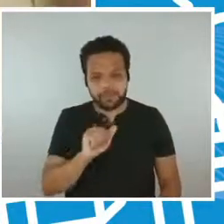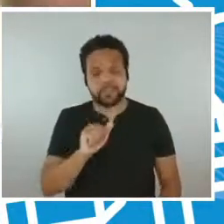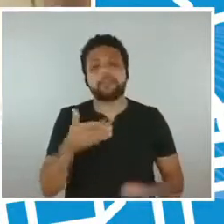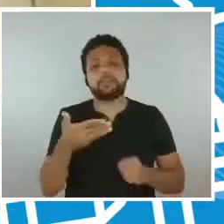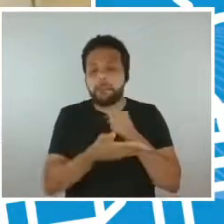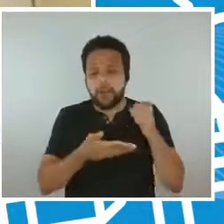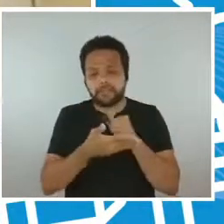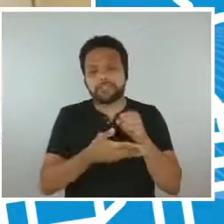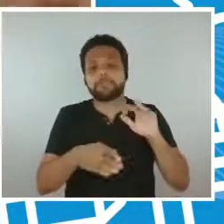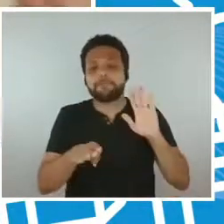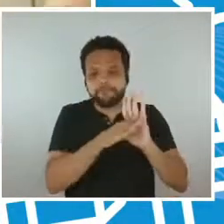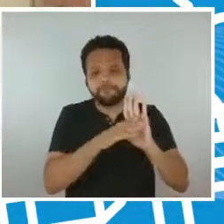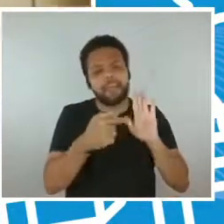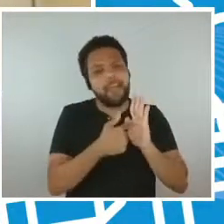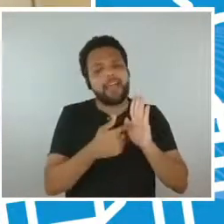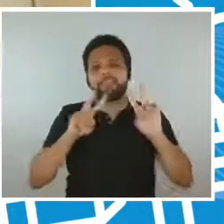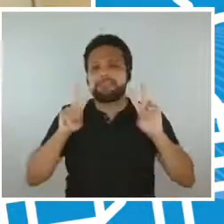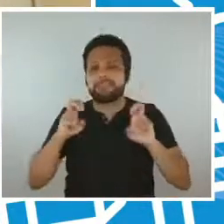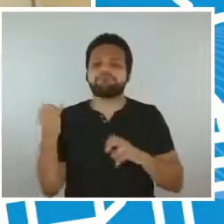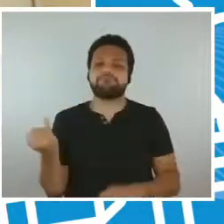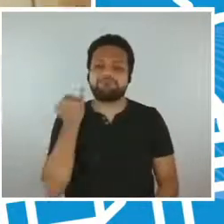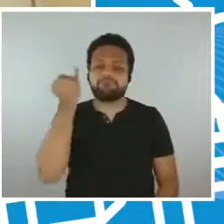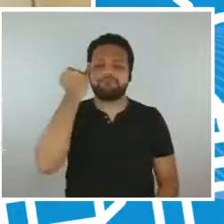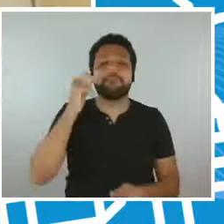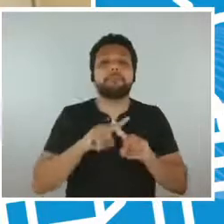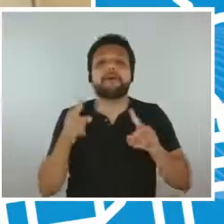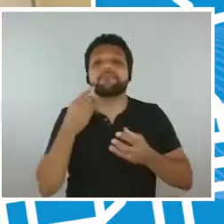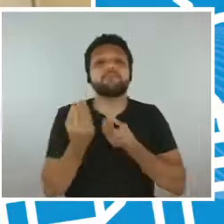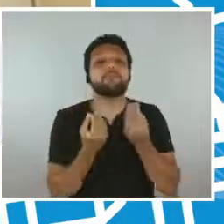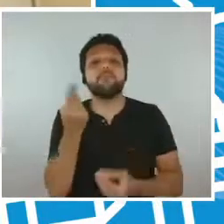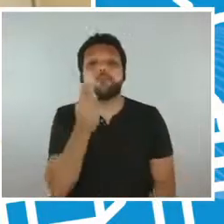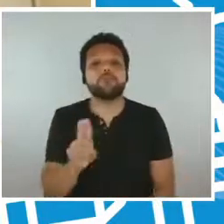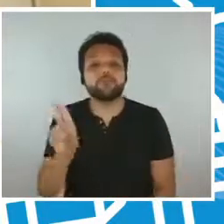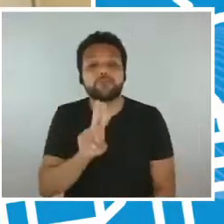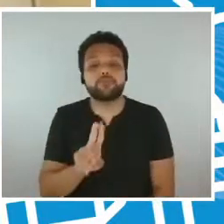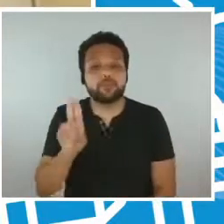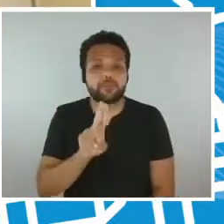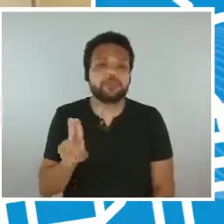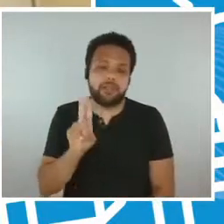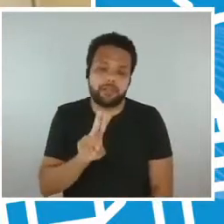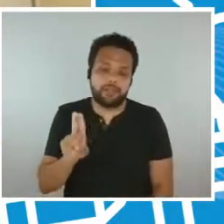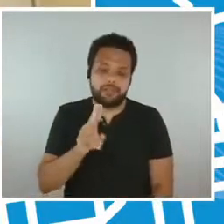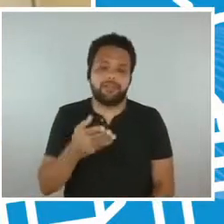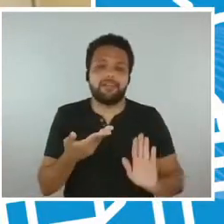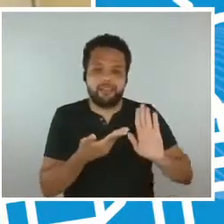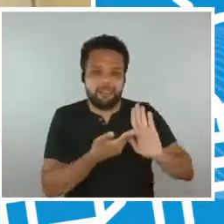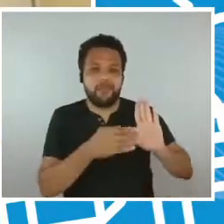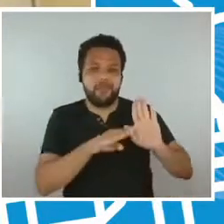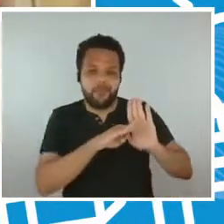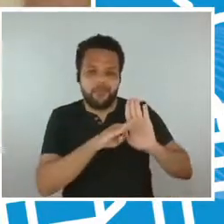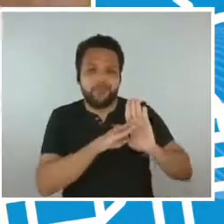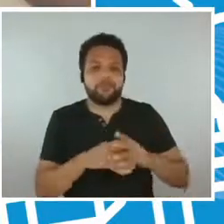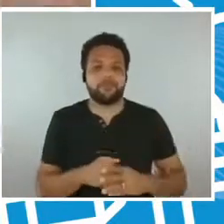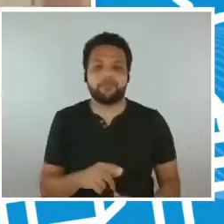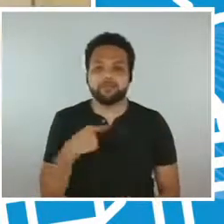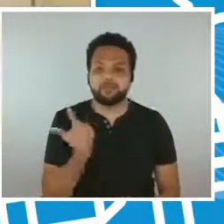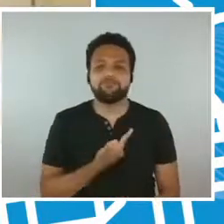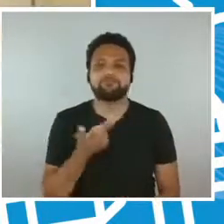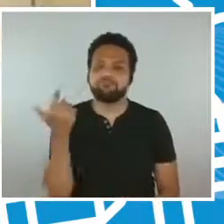respeito a esses temas curriculares, mas também ao uso deles, a certas habilidades associadas a esses temas. E a gente consegue, com